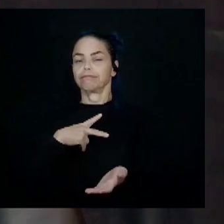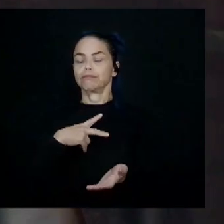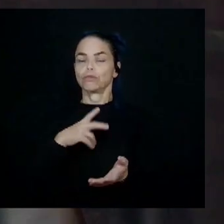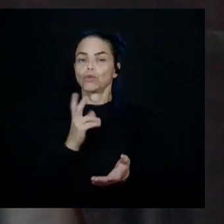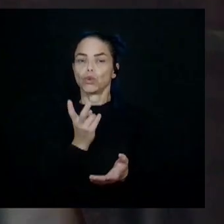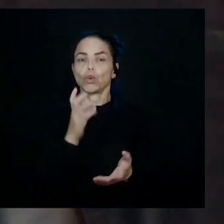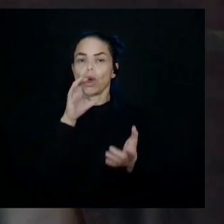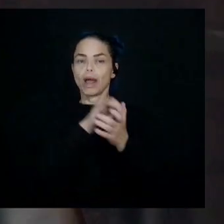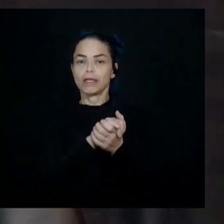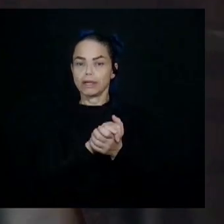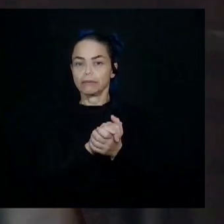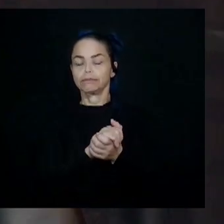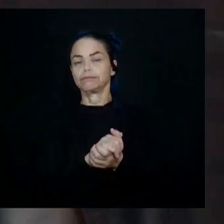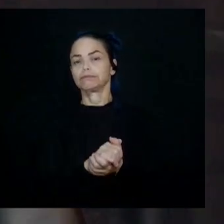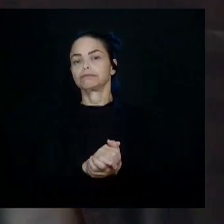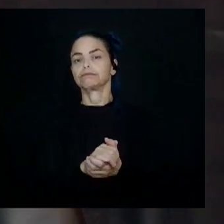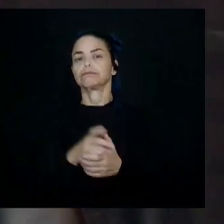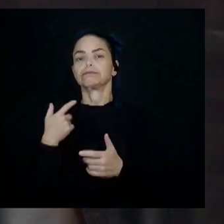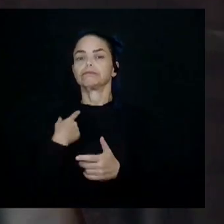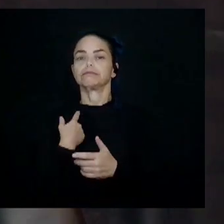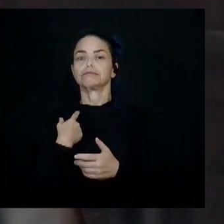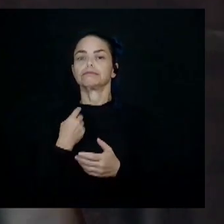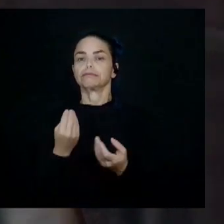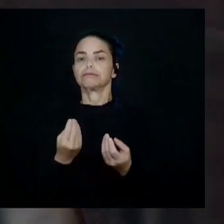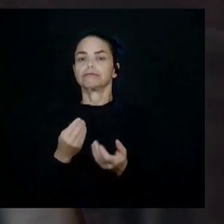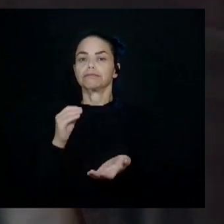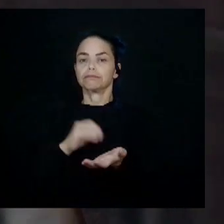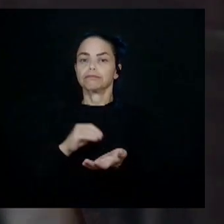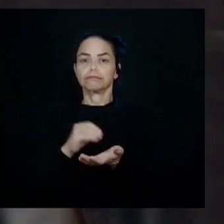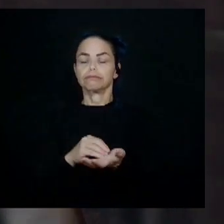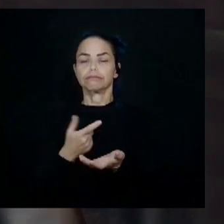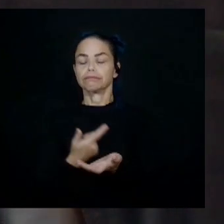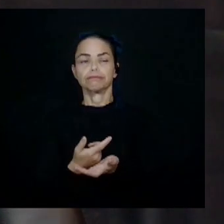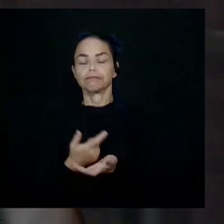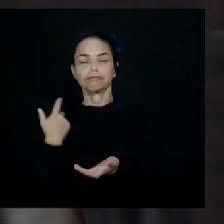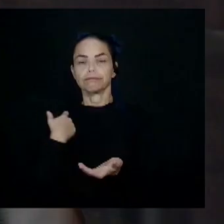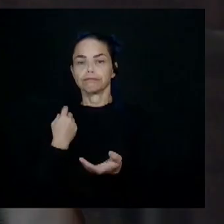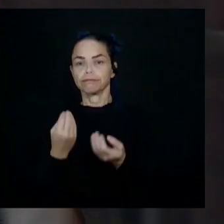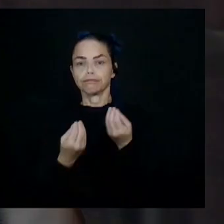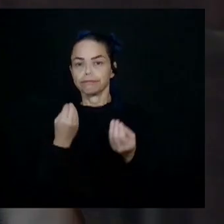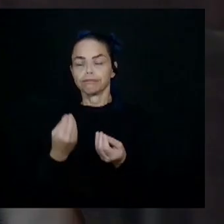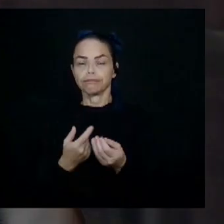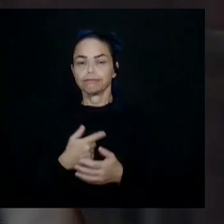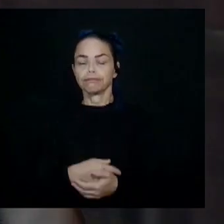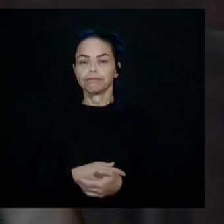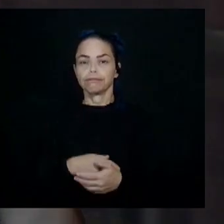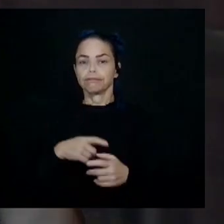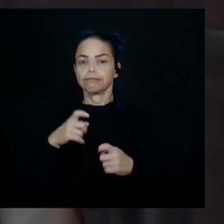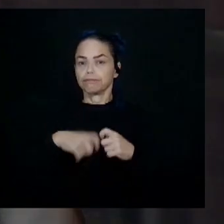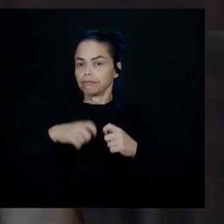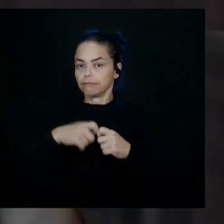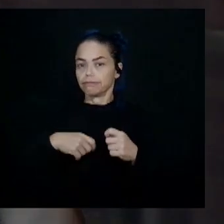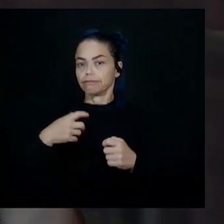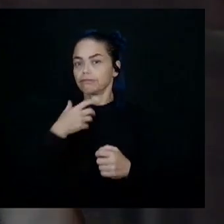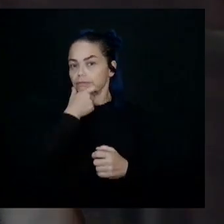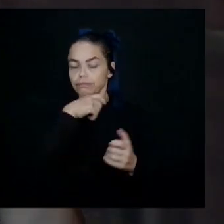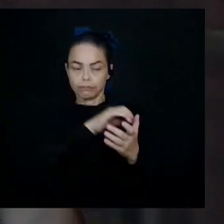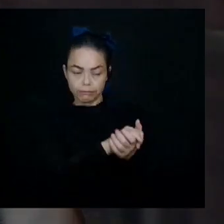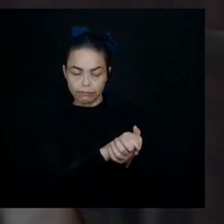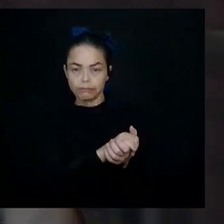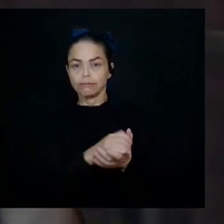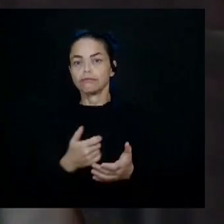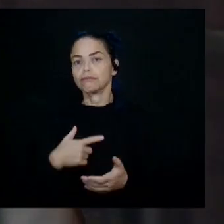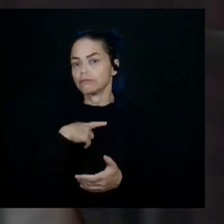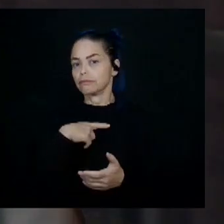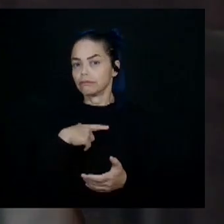se seria esse o termo, ou falta de noção, eu acho, né? Como que você vai ter um relacionamento com o seu marido, né, com a sua esposa, se tem uma criança